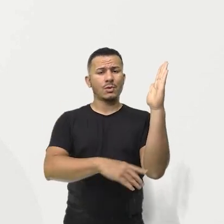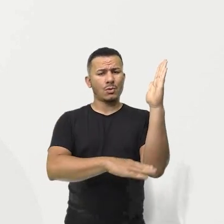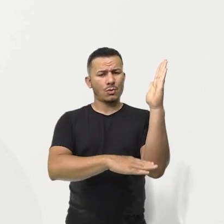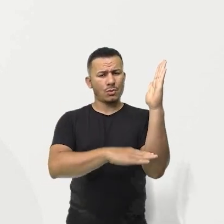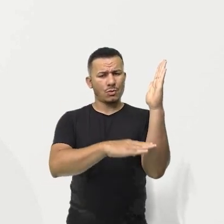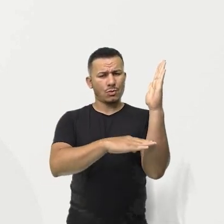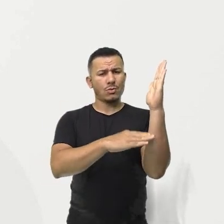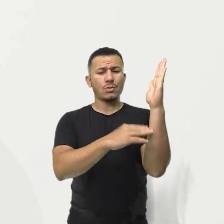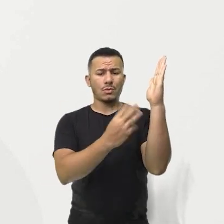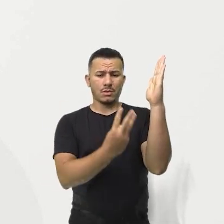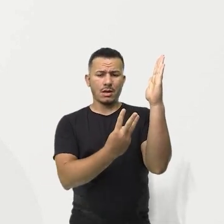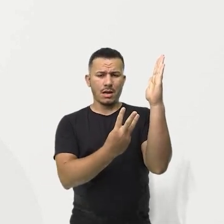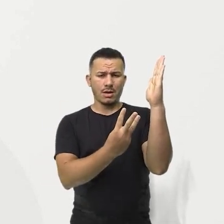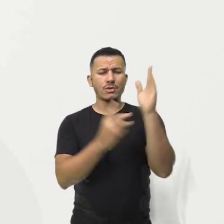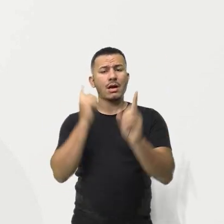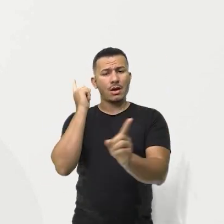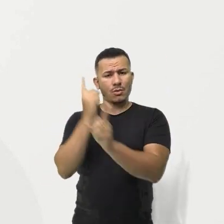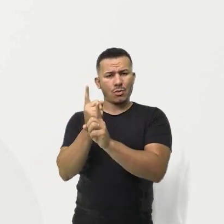estar aqui.